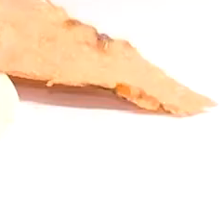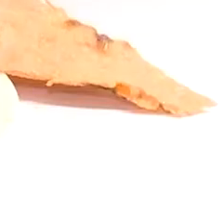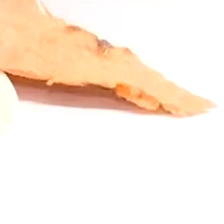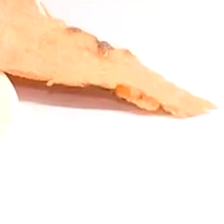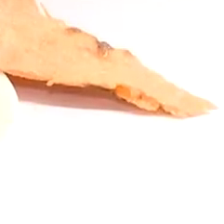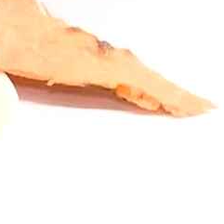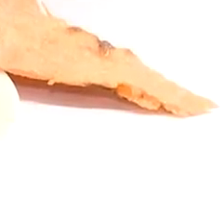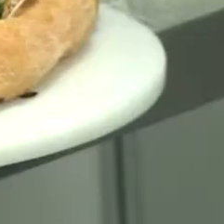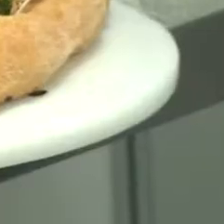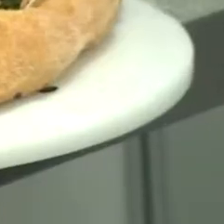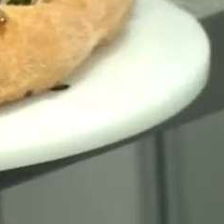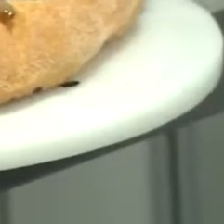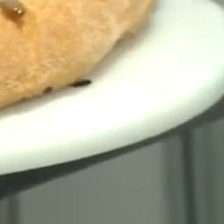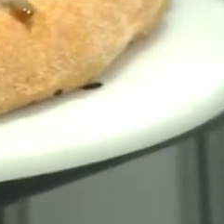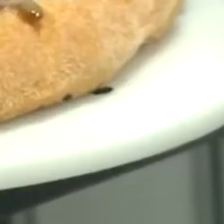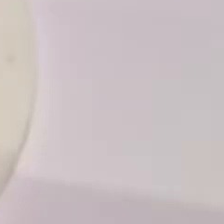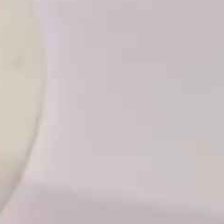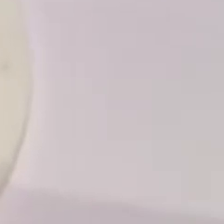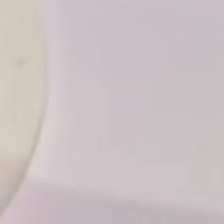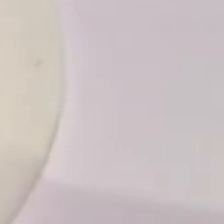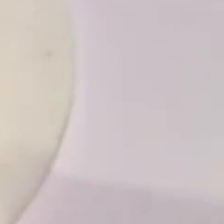cliente.